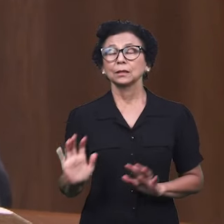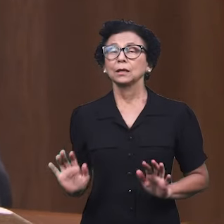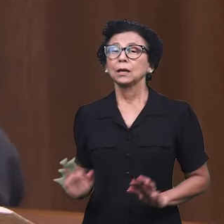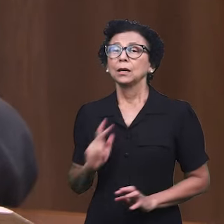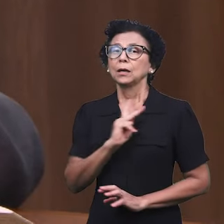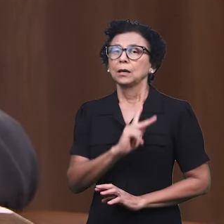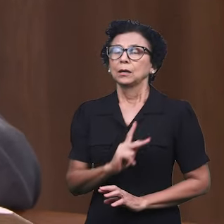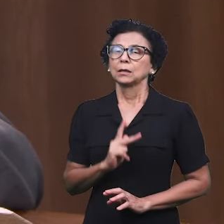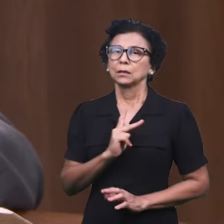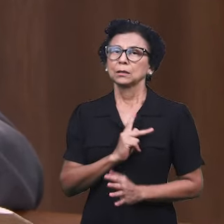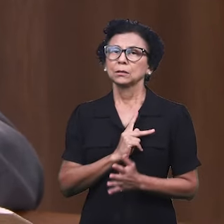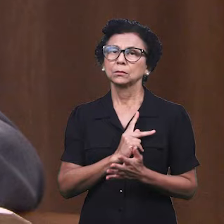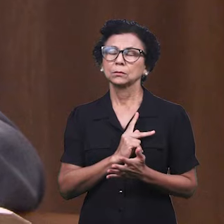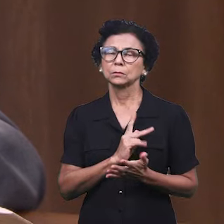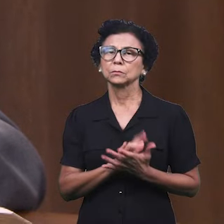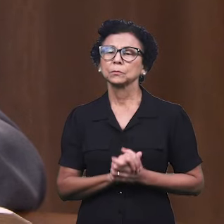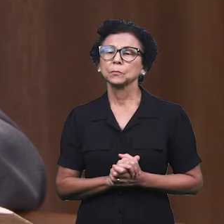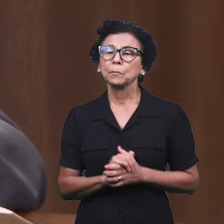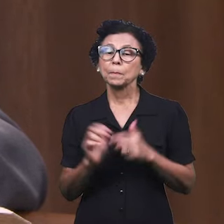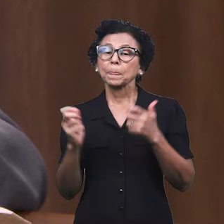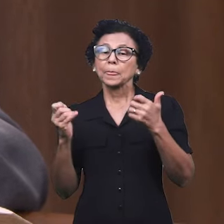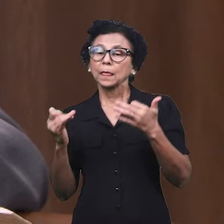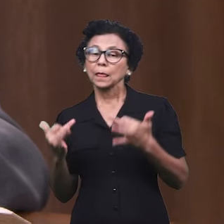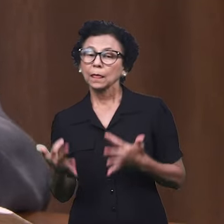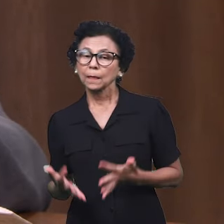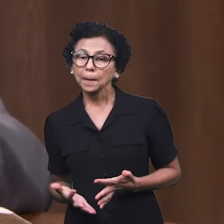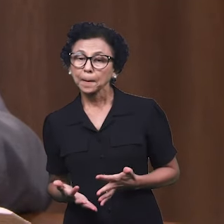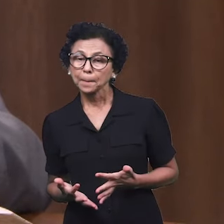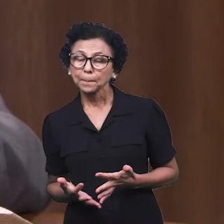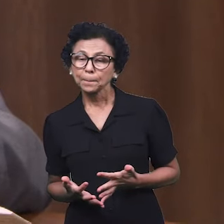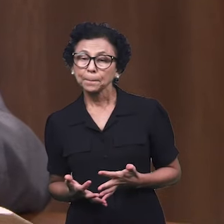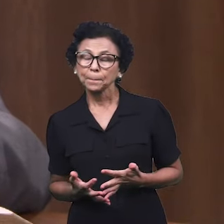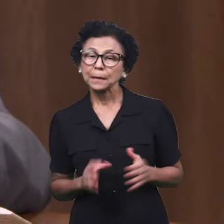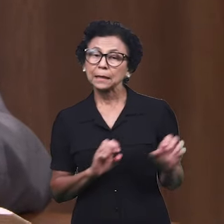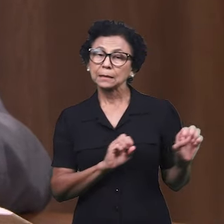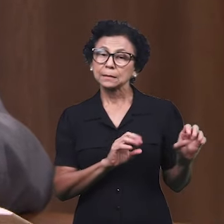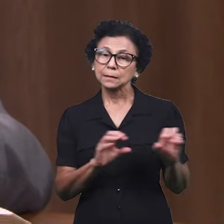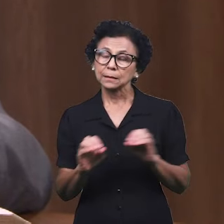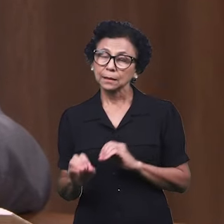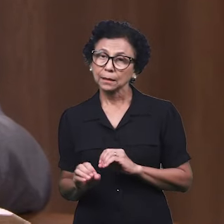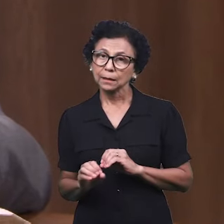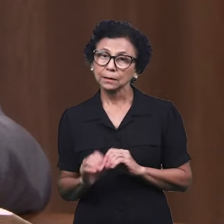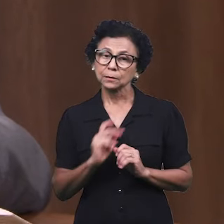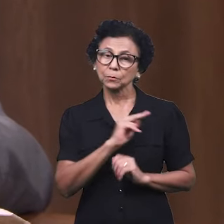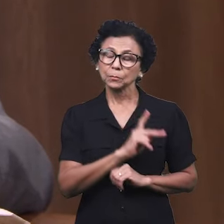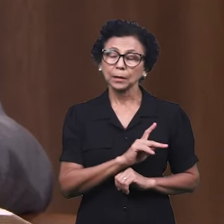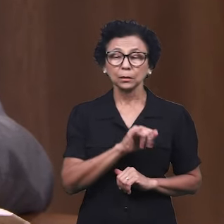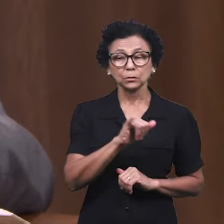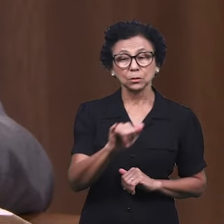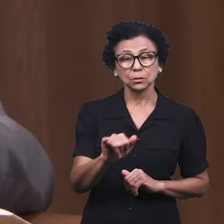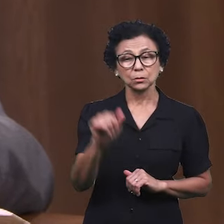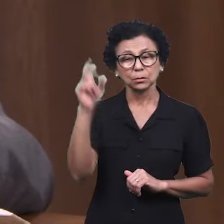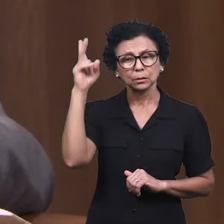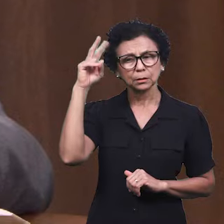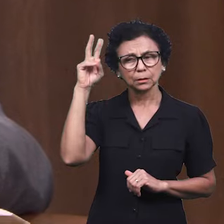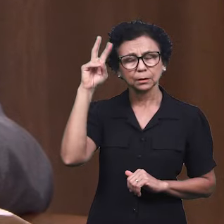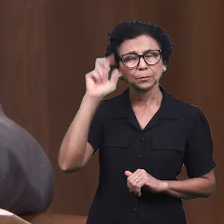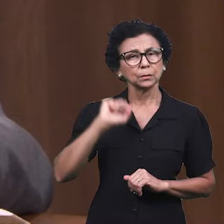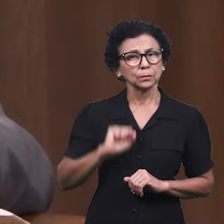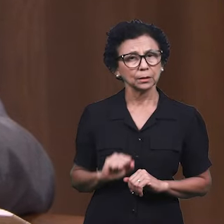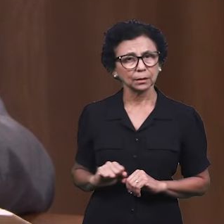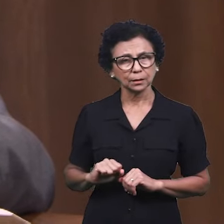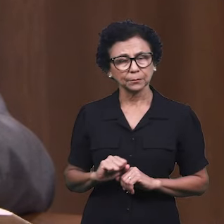falar a respeito disso, lembrando que uma vez no Senhor Jesus, nós entramos além do